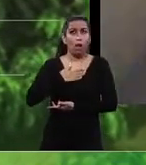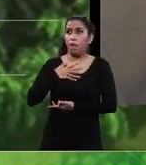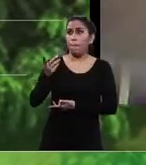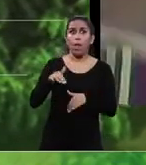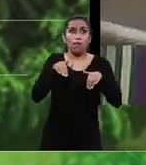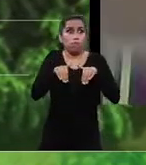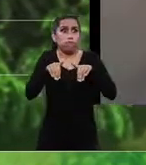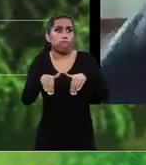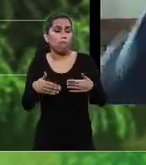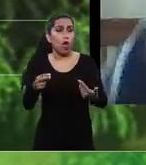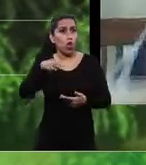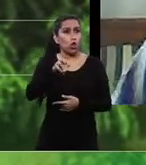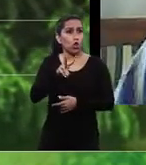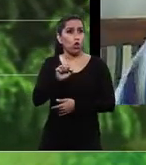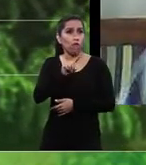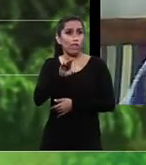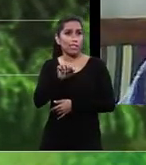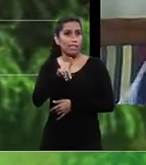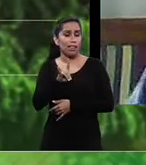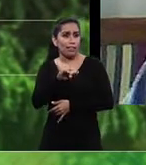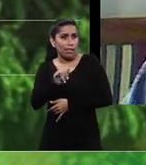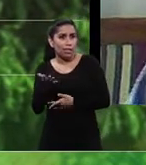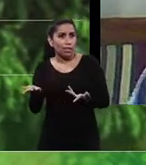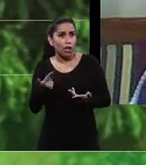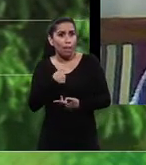Nova Zelândia, não é para